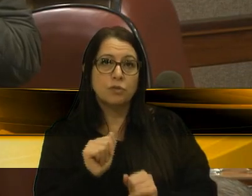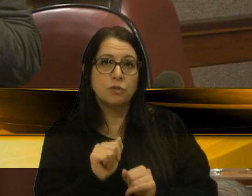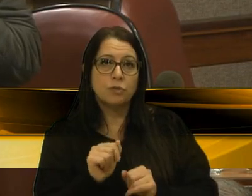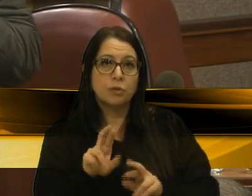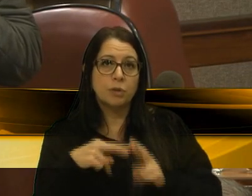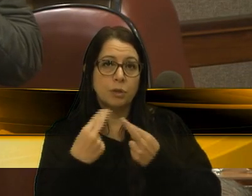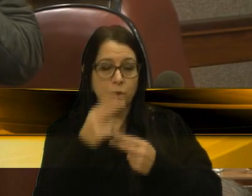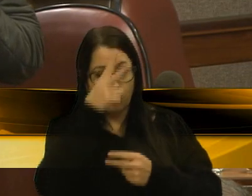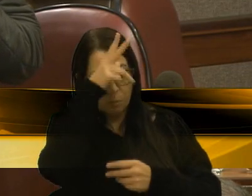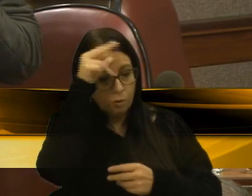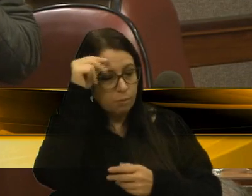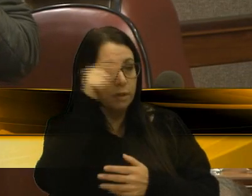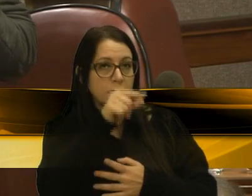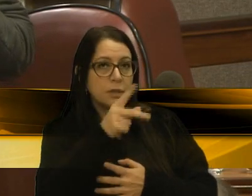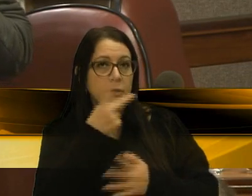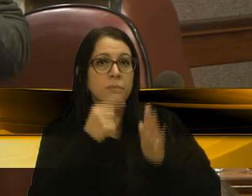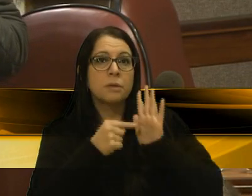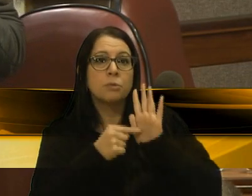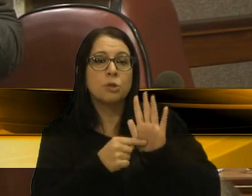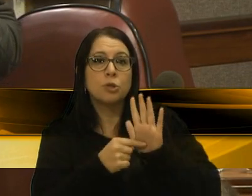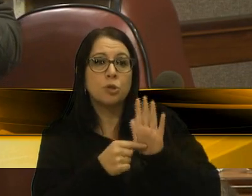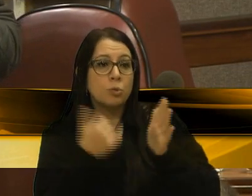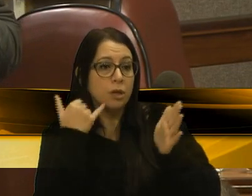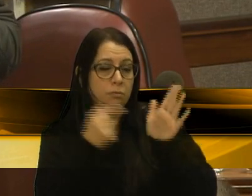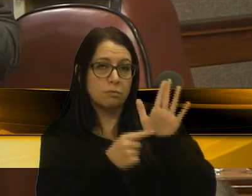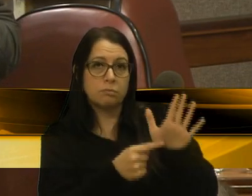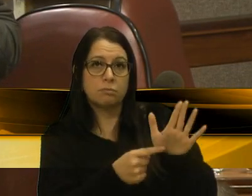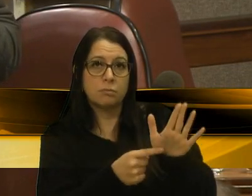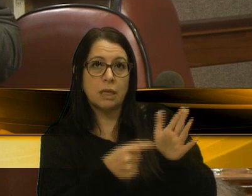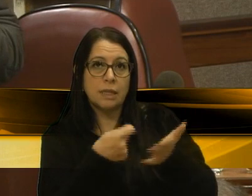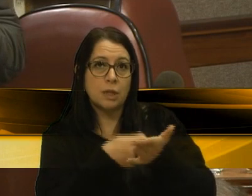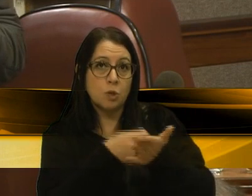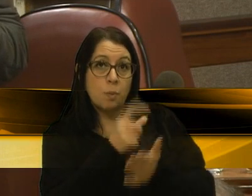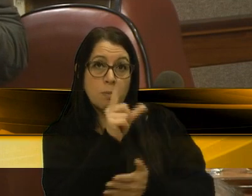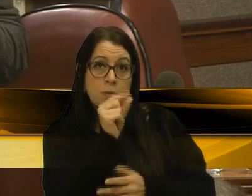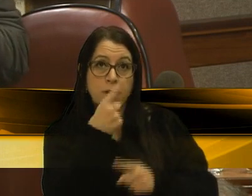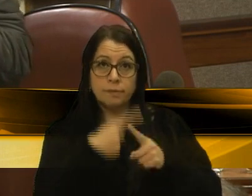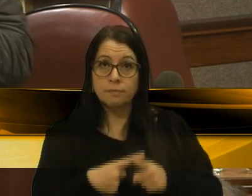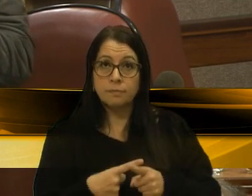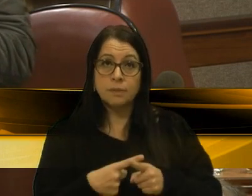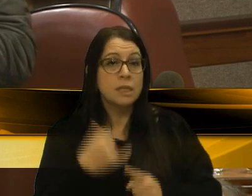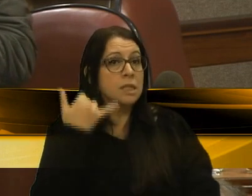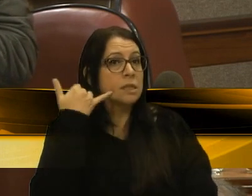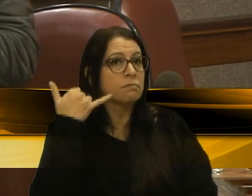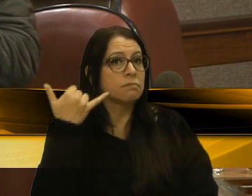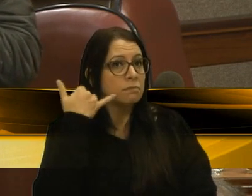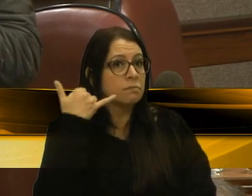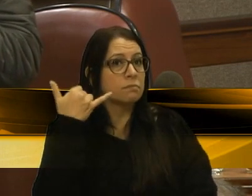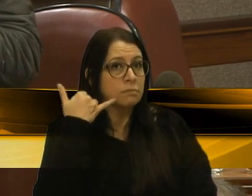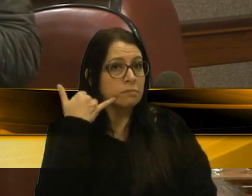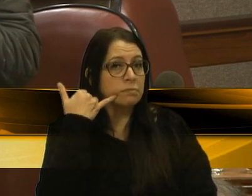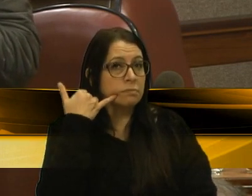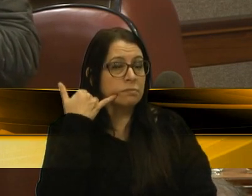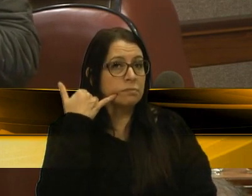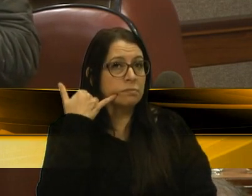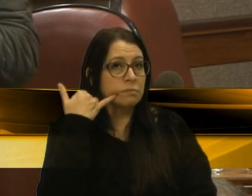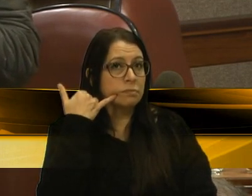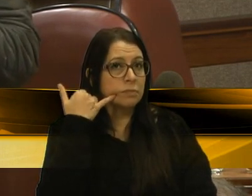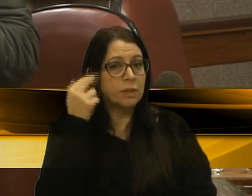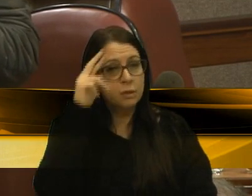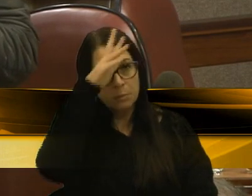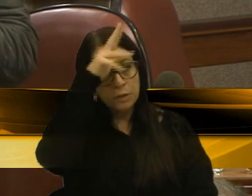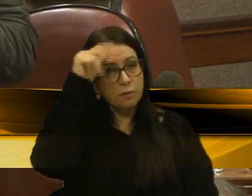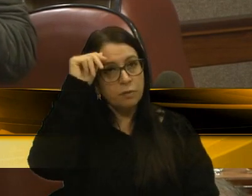audiência pública, ele mostrou o celular dele, ele tentou por 10 vezes ligar no telefone, no celular do prefeito